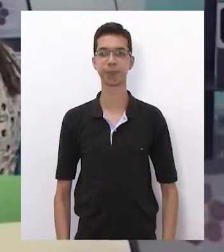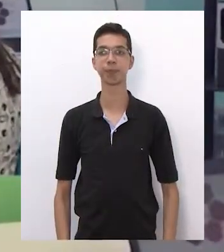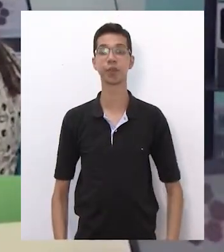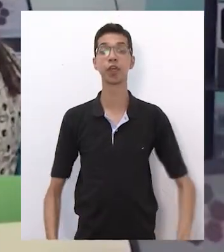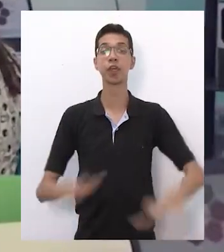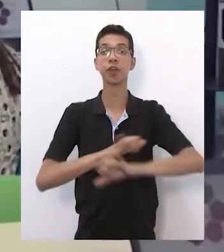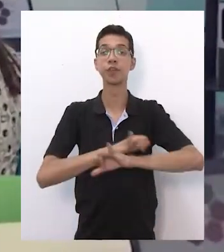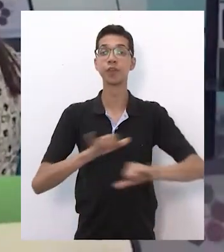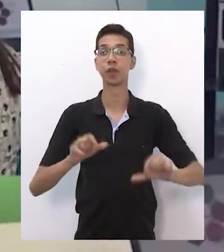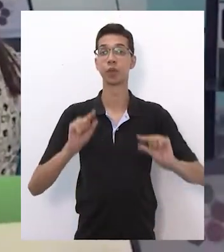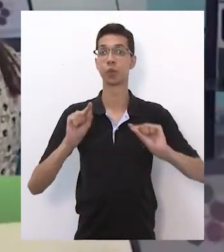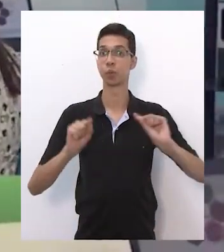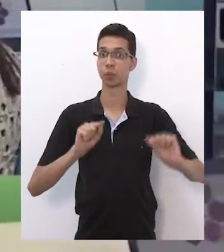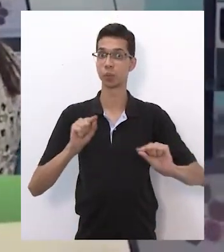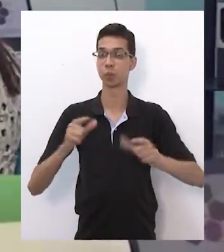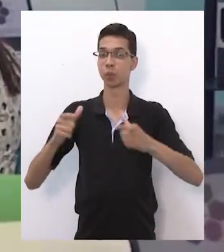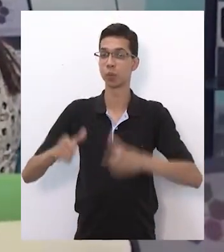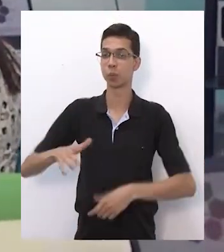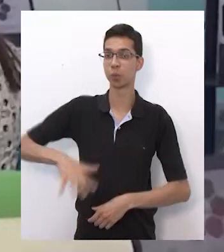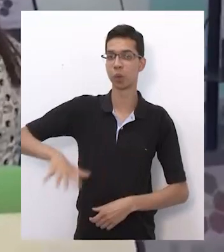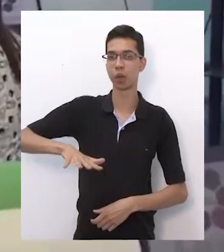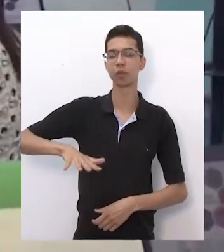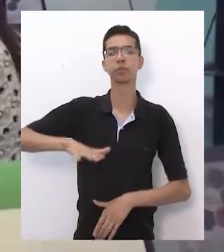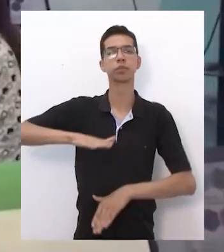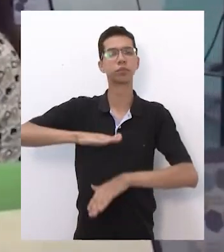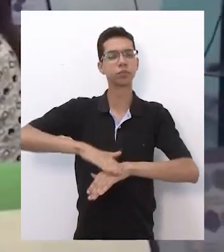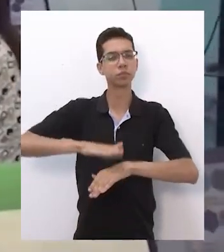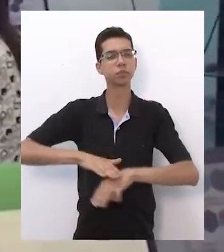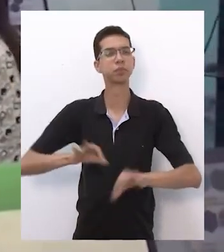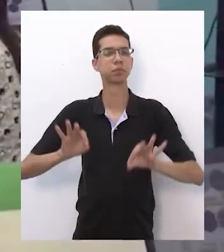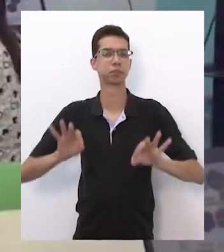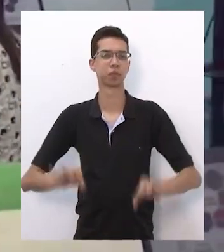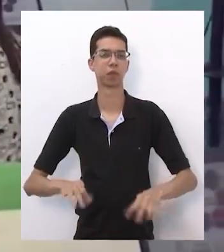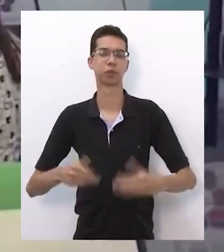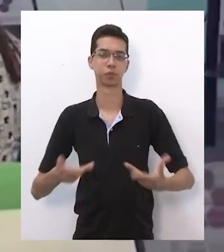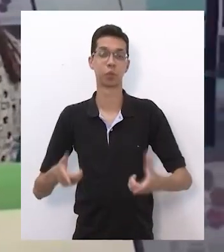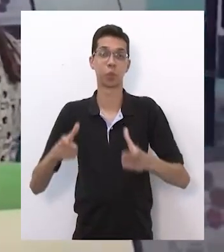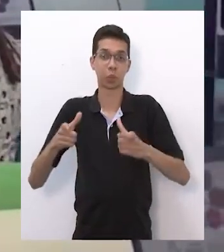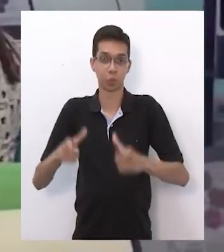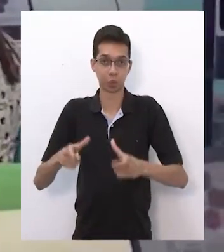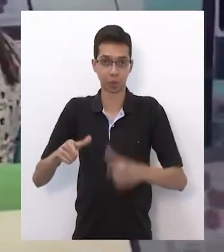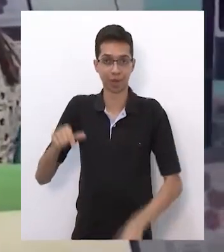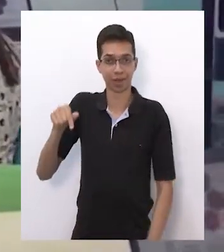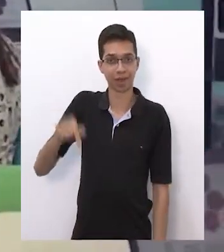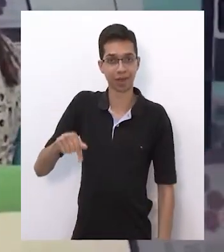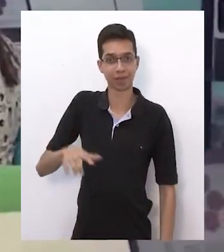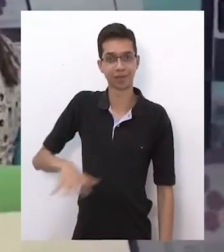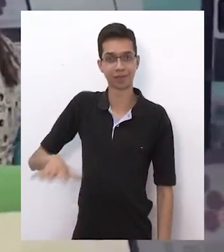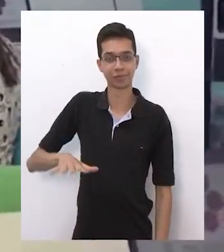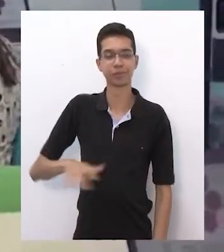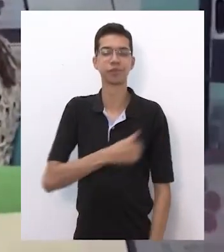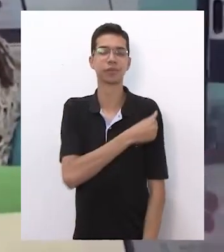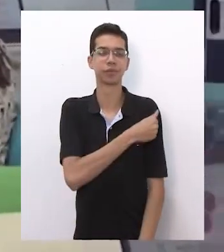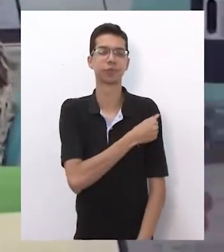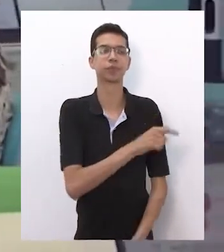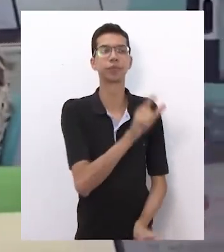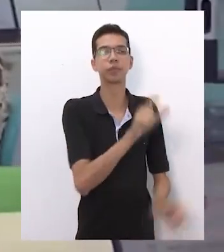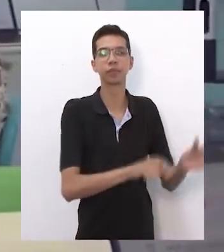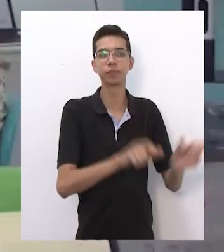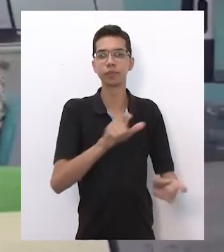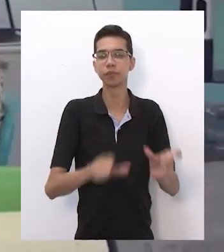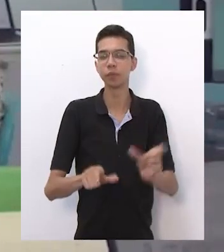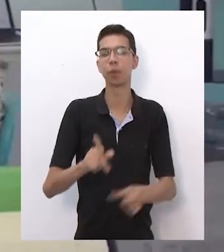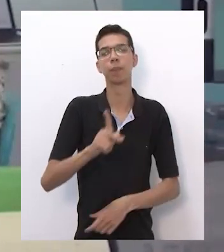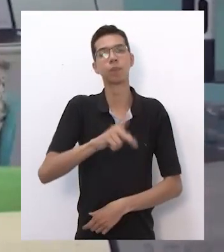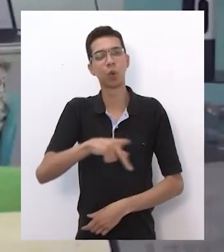ideação. Então, nesse espaço, alunos, estudantes ou professores, eles